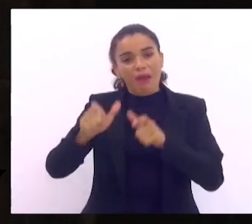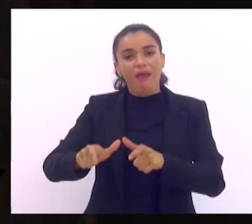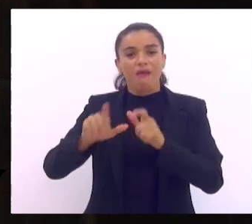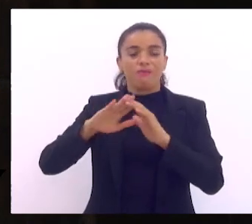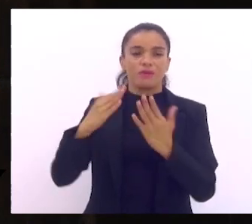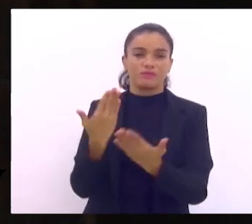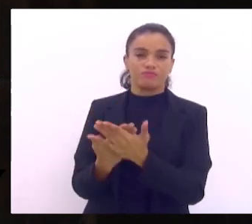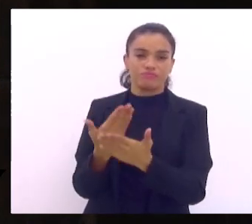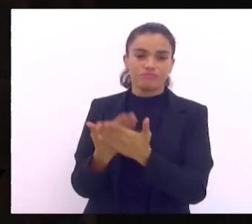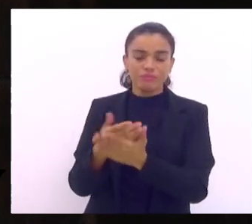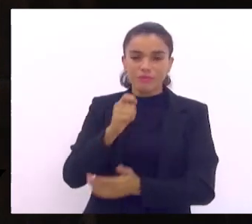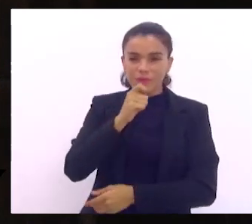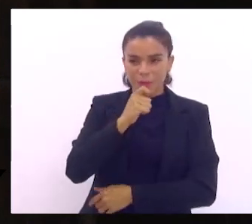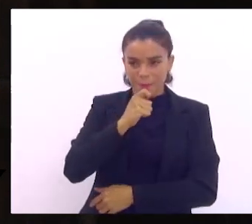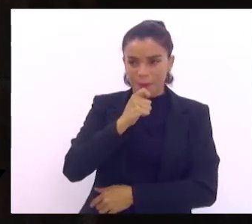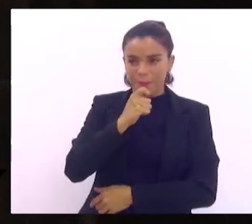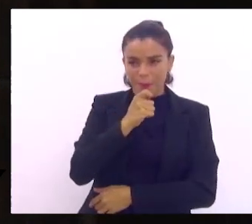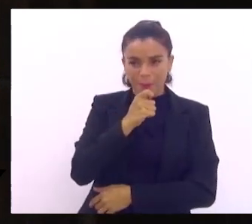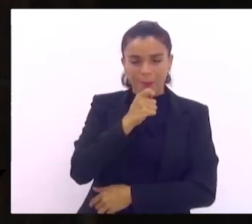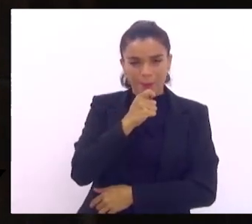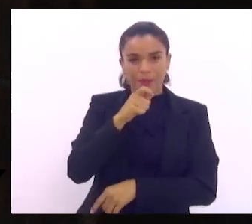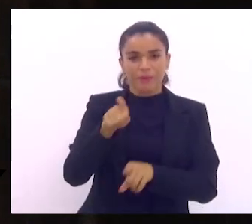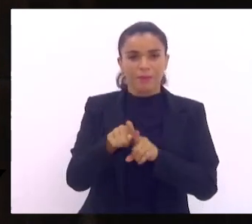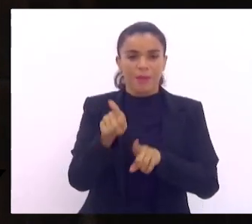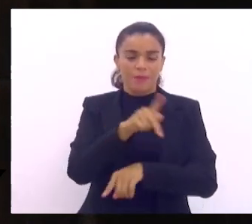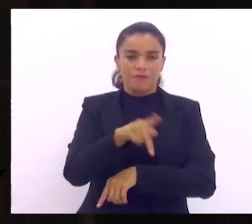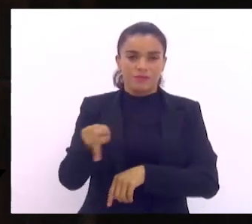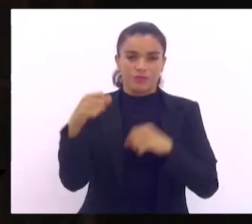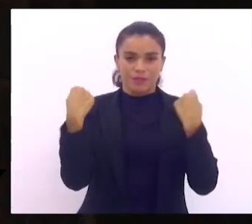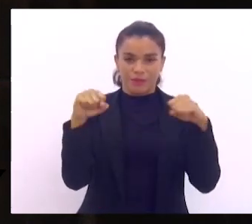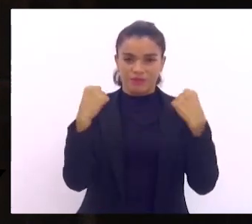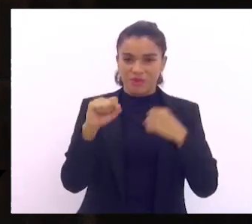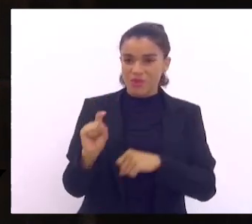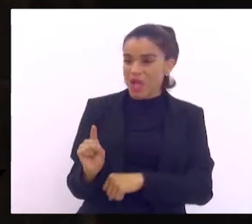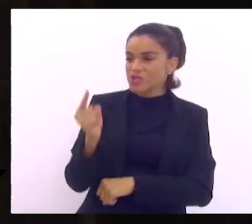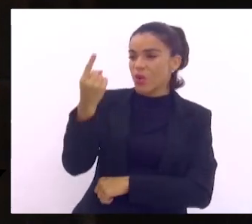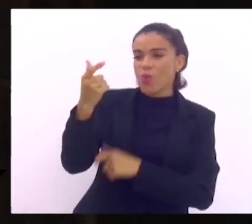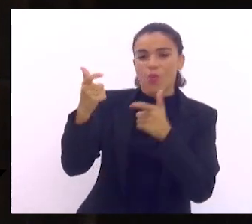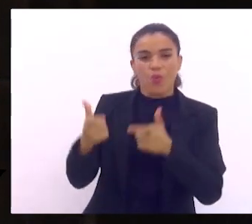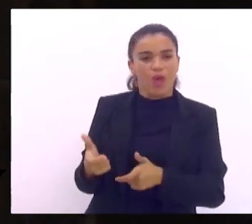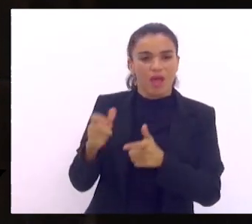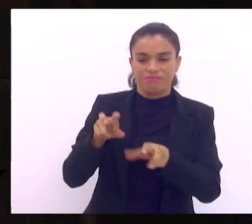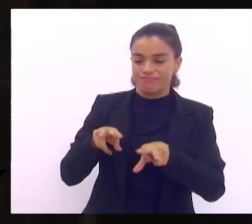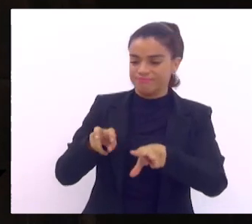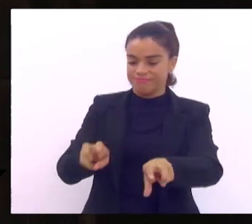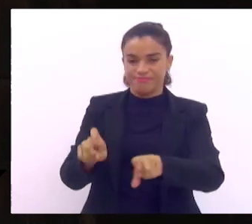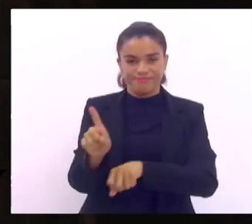aos árbitros, aos técnicos, professores de educação física. Não foi somente um estádio de atletismo.